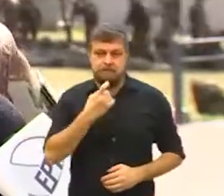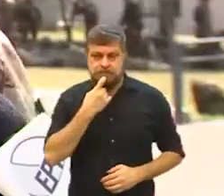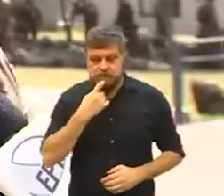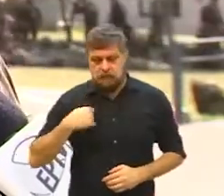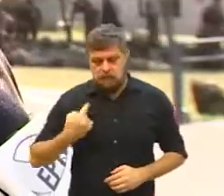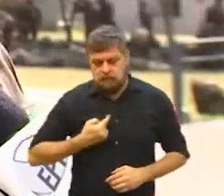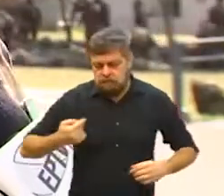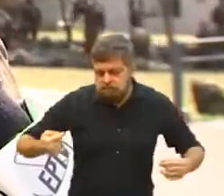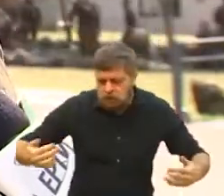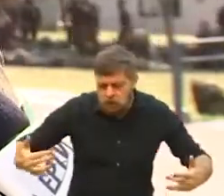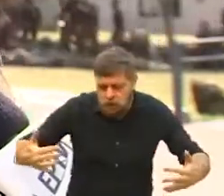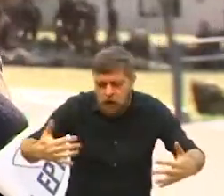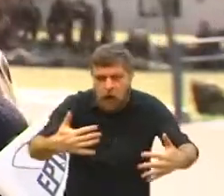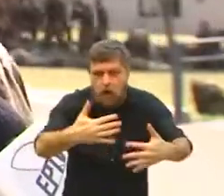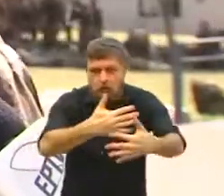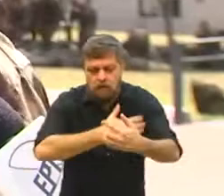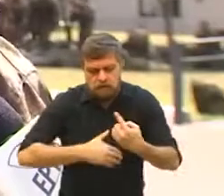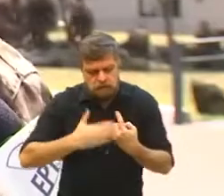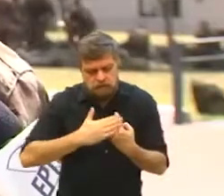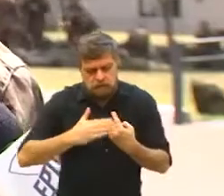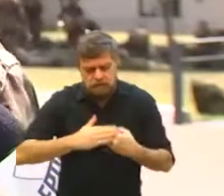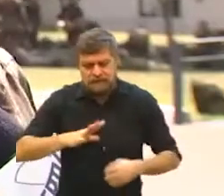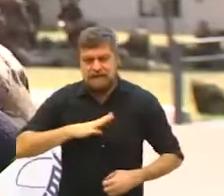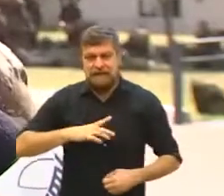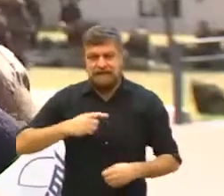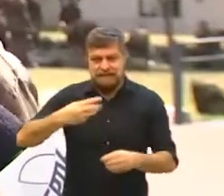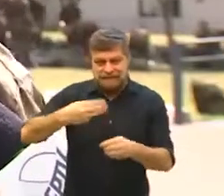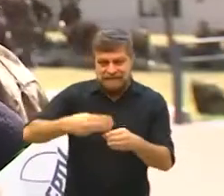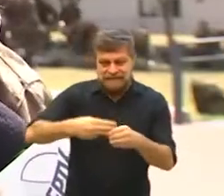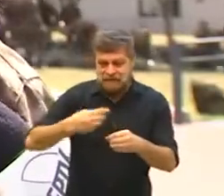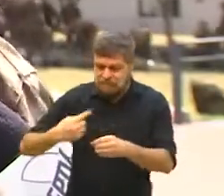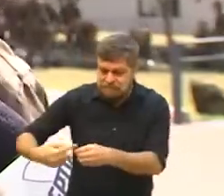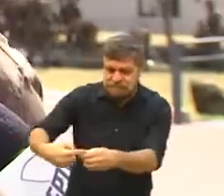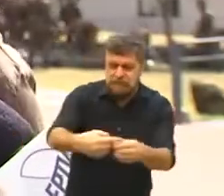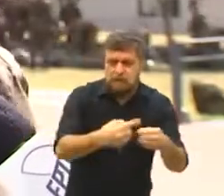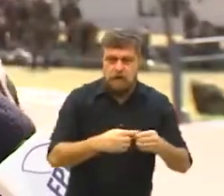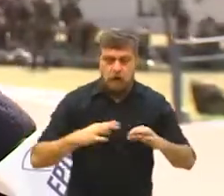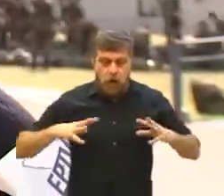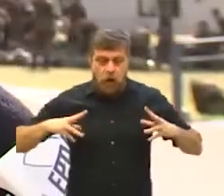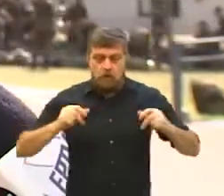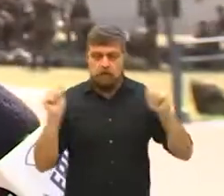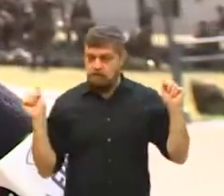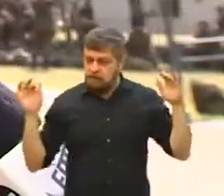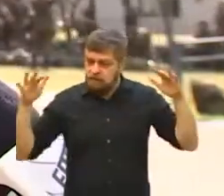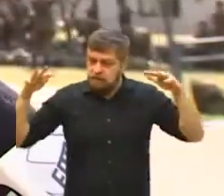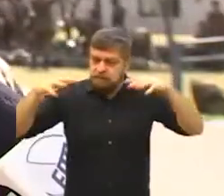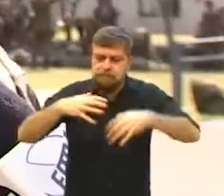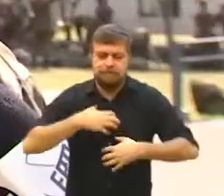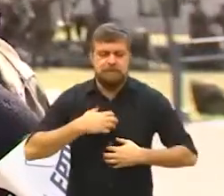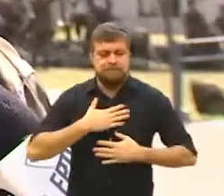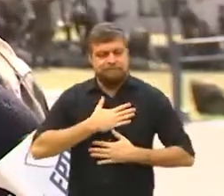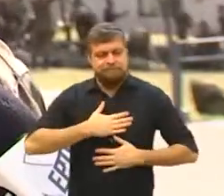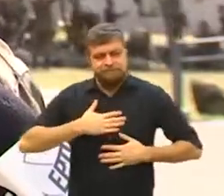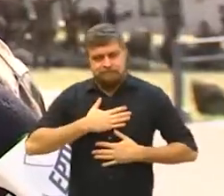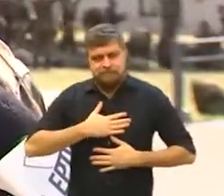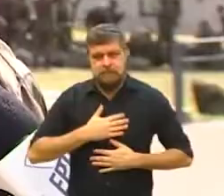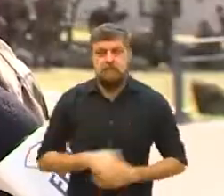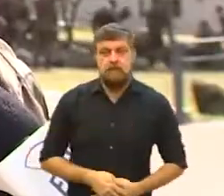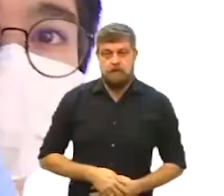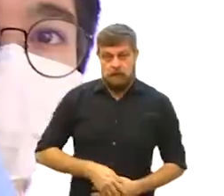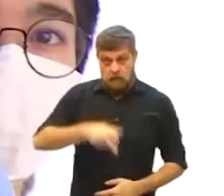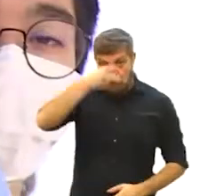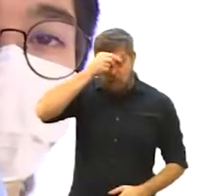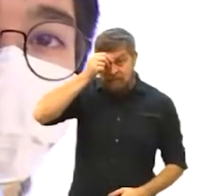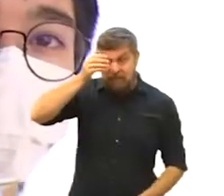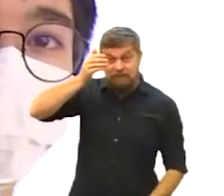mundo começa aqui em Campinas é uma cidade acolhedora uma cidade Metrópole uma cidade querida por todos o que vem para cá me senti